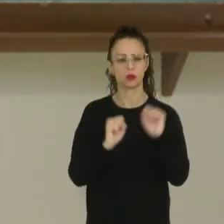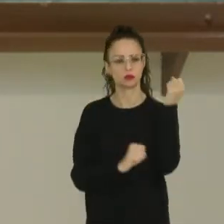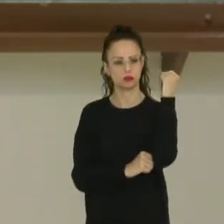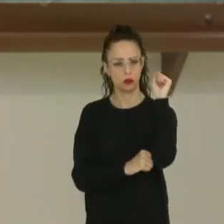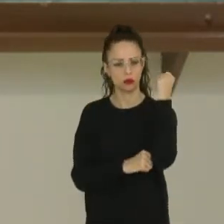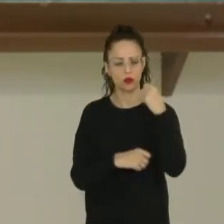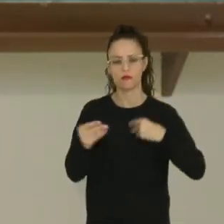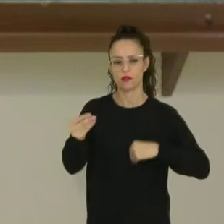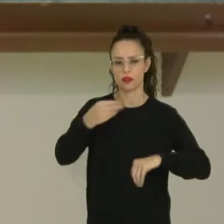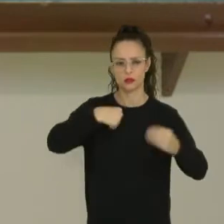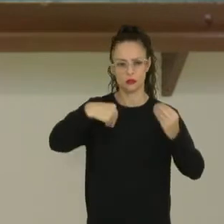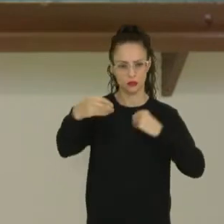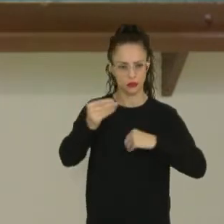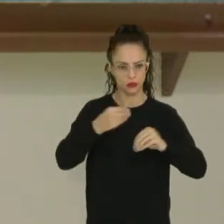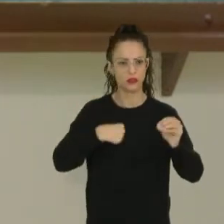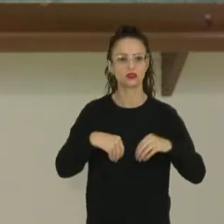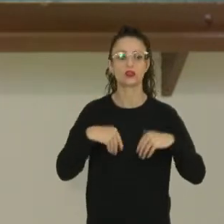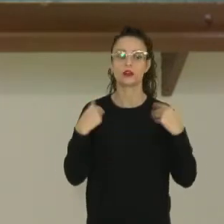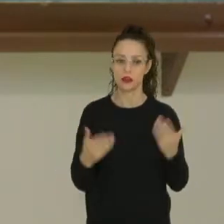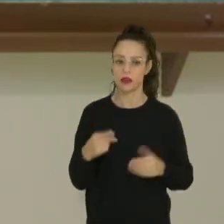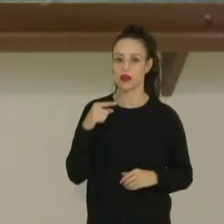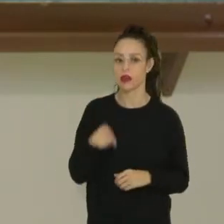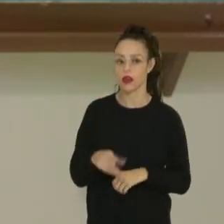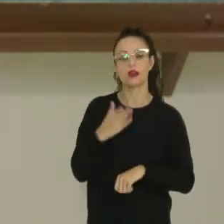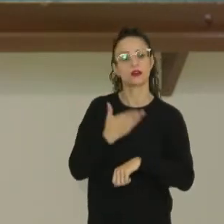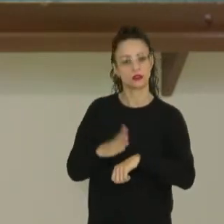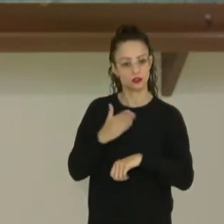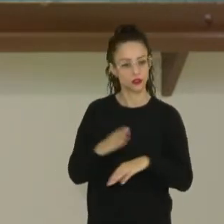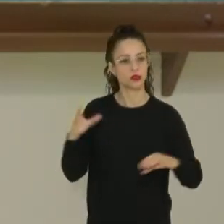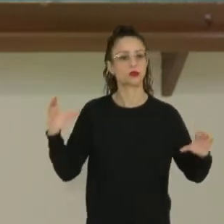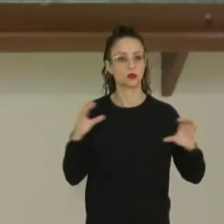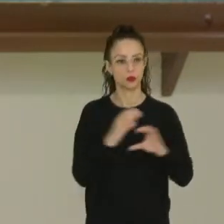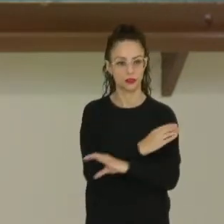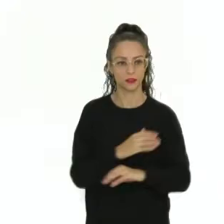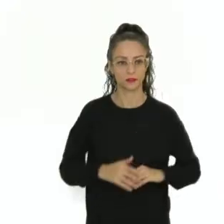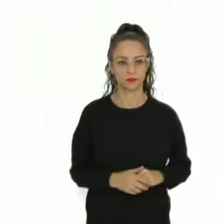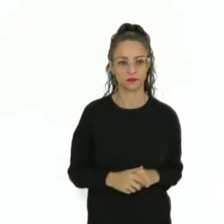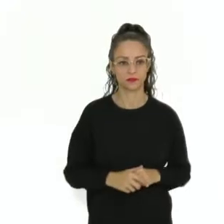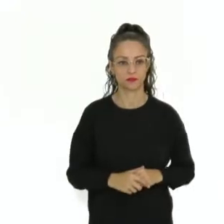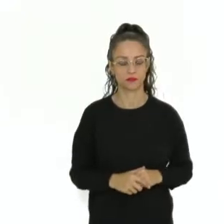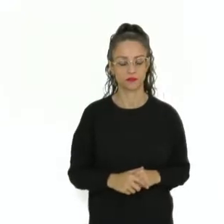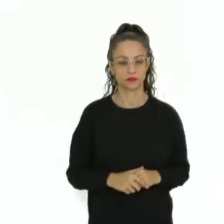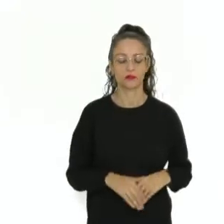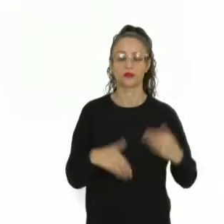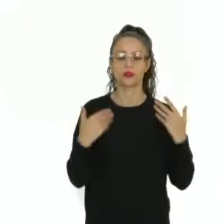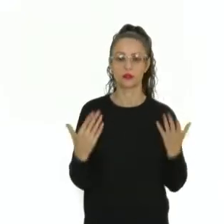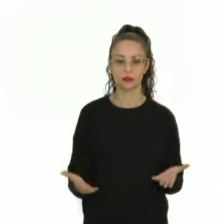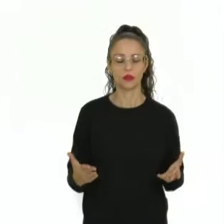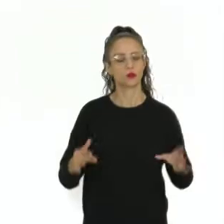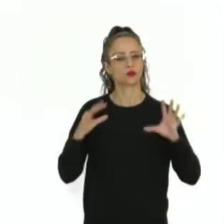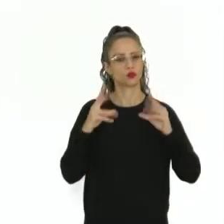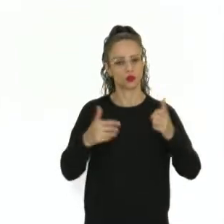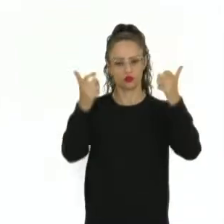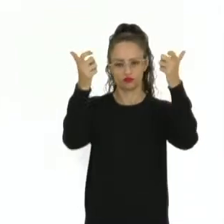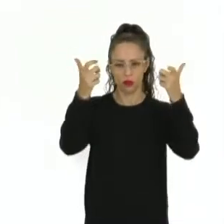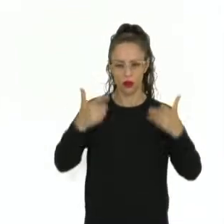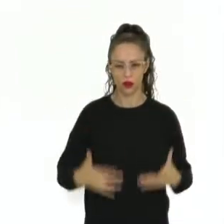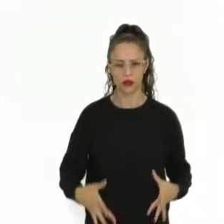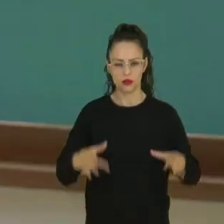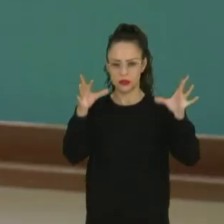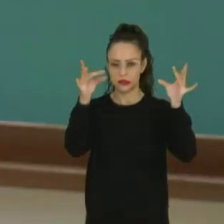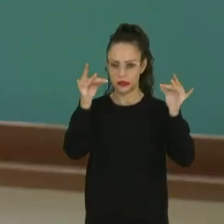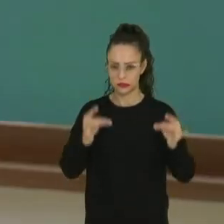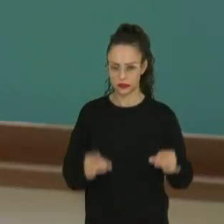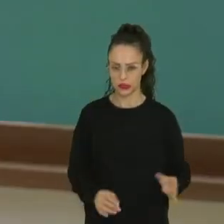coordenação, da flexibilidade. Então, é uma atividade completa. Então, dentro de tudo que nós conhecemos